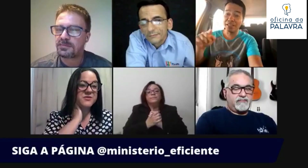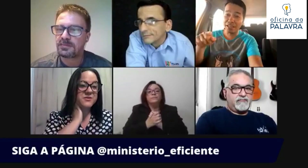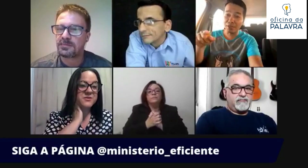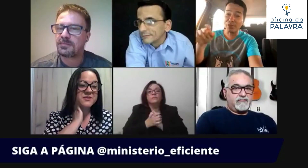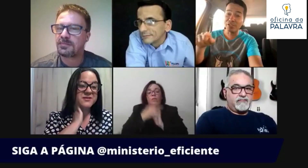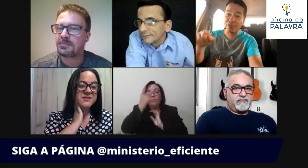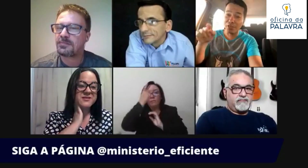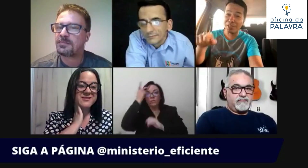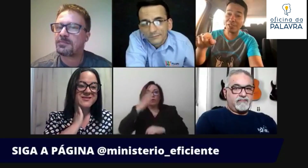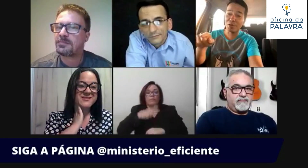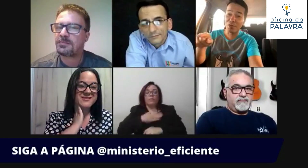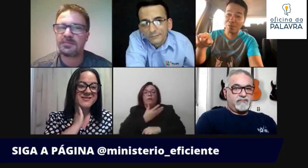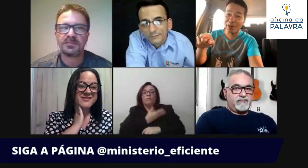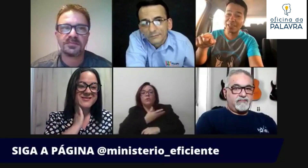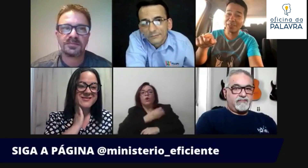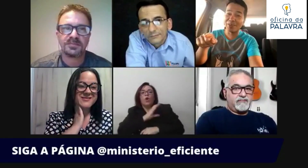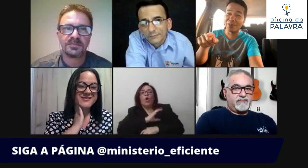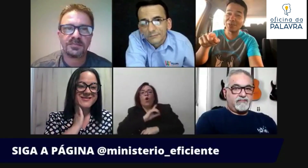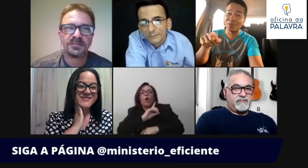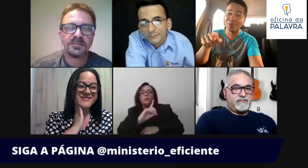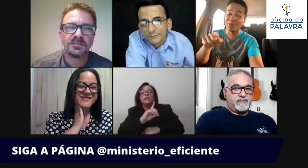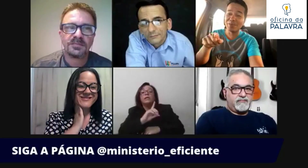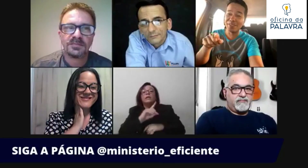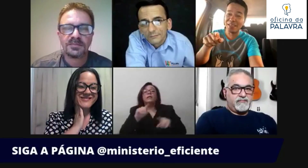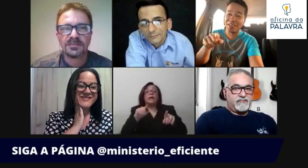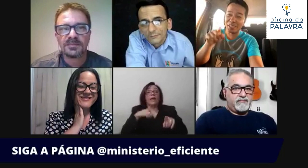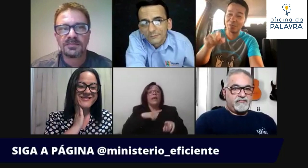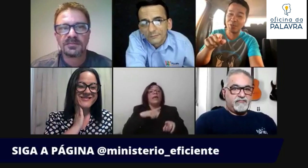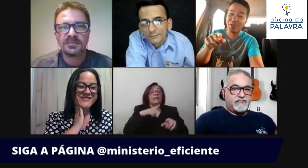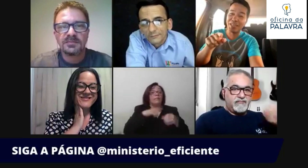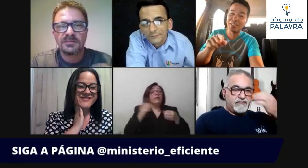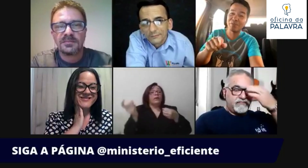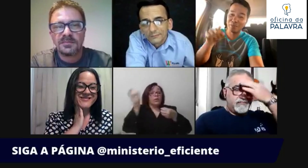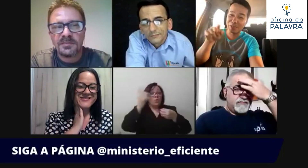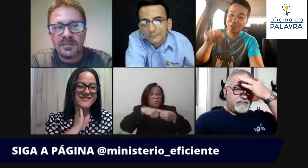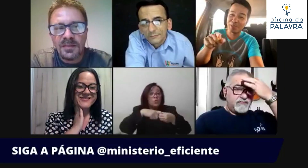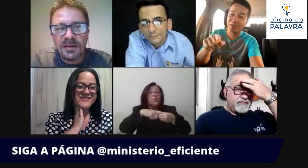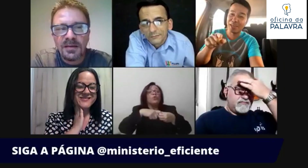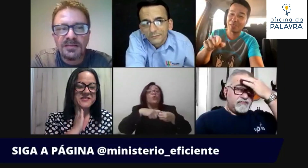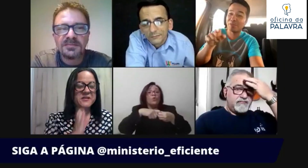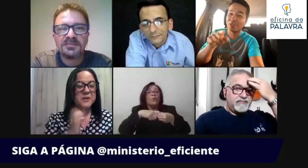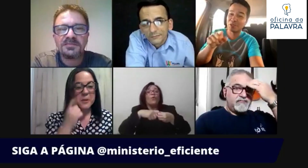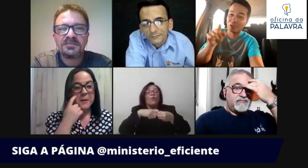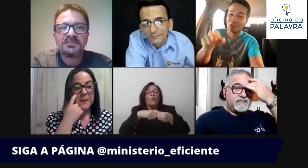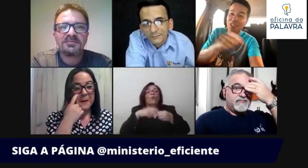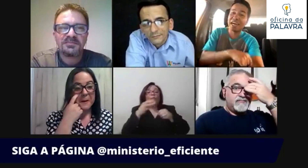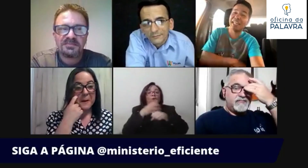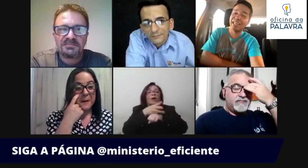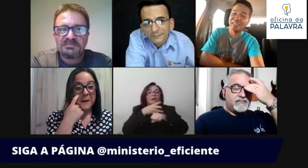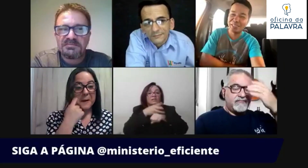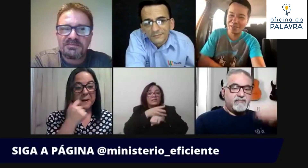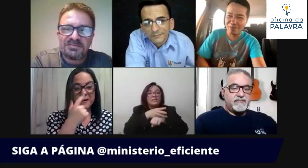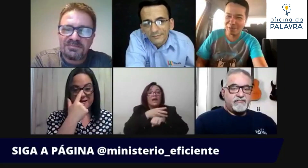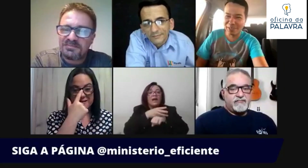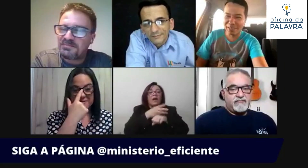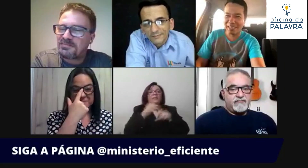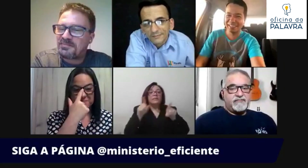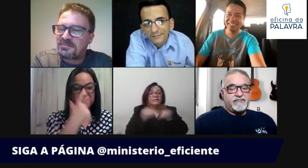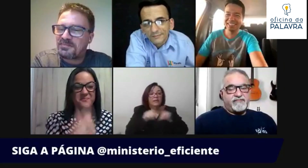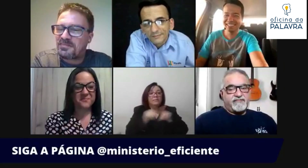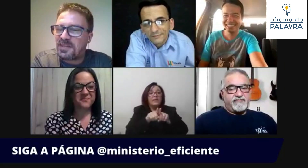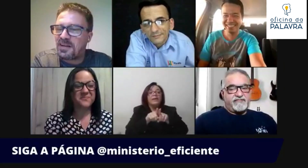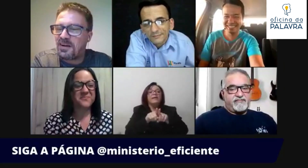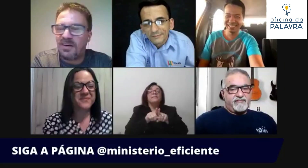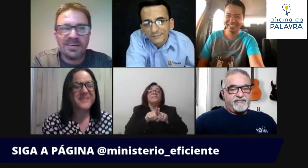Isso. Ele está, inclusive, nesse grupo aí, o Eficiente Experience, o pastor Eduardo, o pastor Dudu, está lá nesse grupo